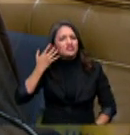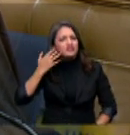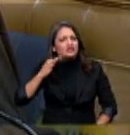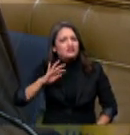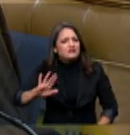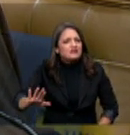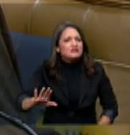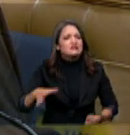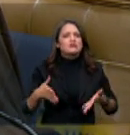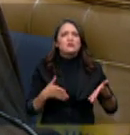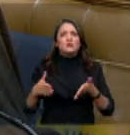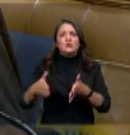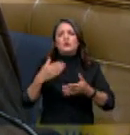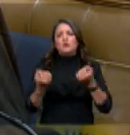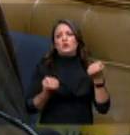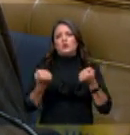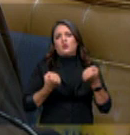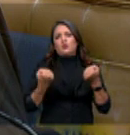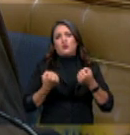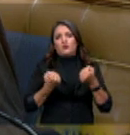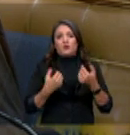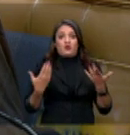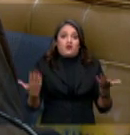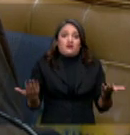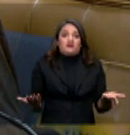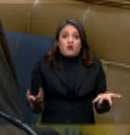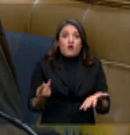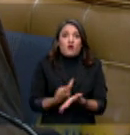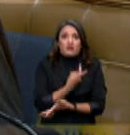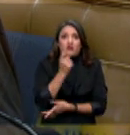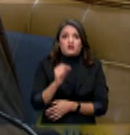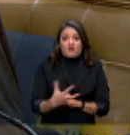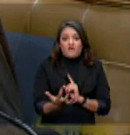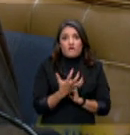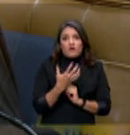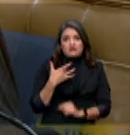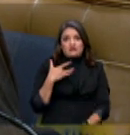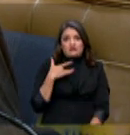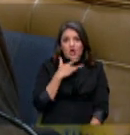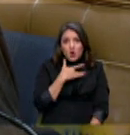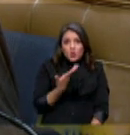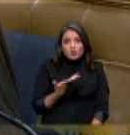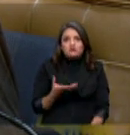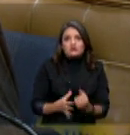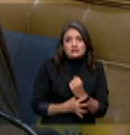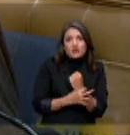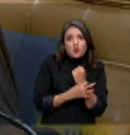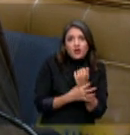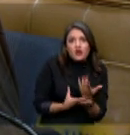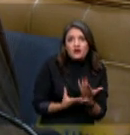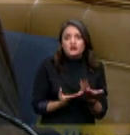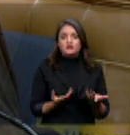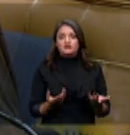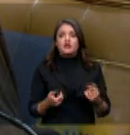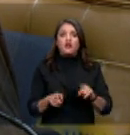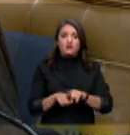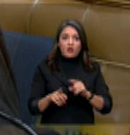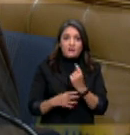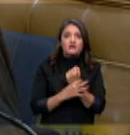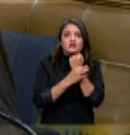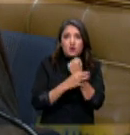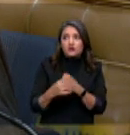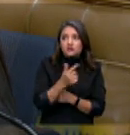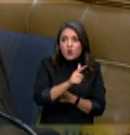estafantes, o que tem um evidente impacto em sua saúde e segurança e também impacto na segurança de